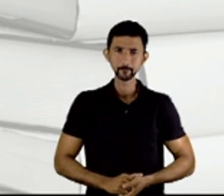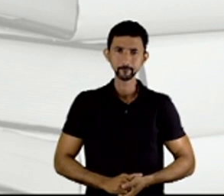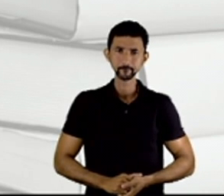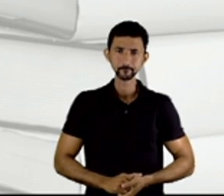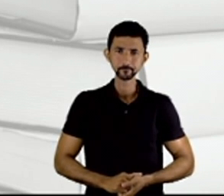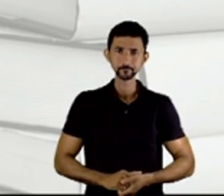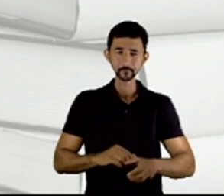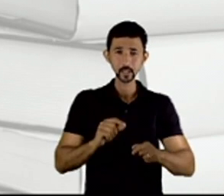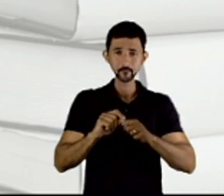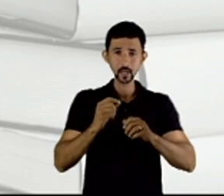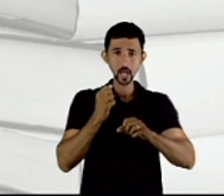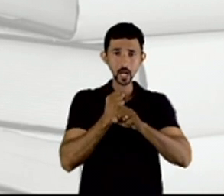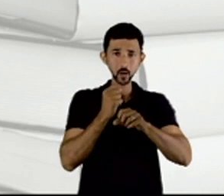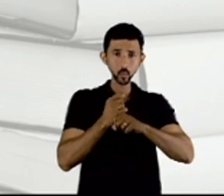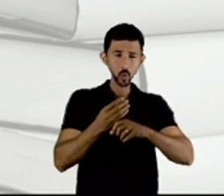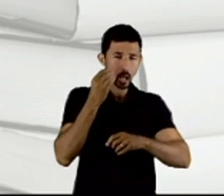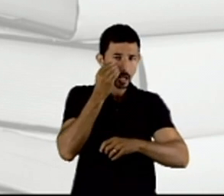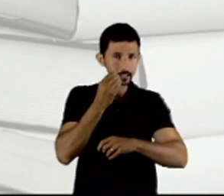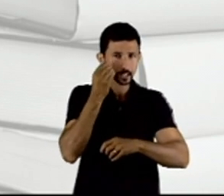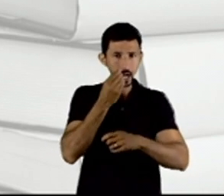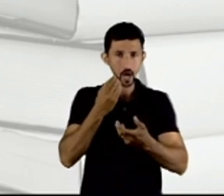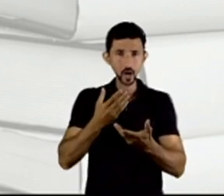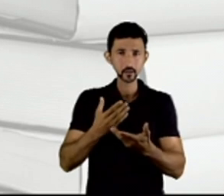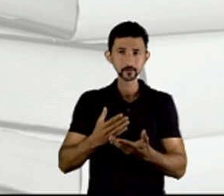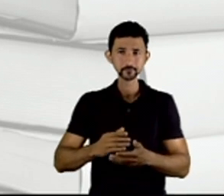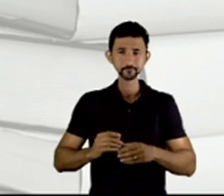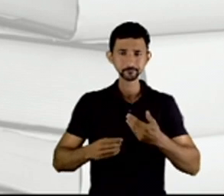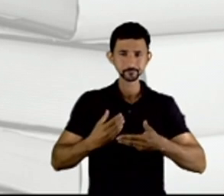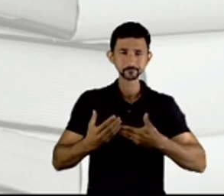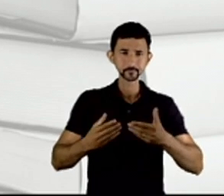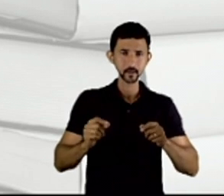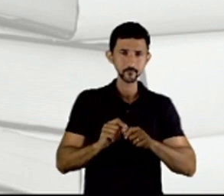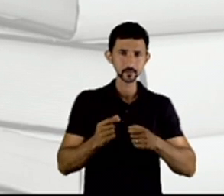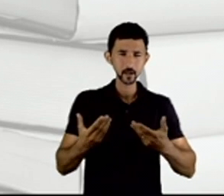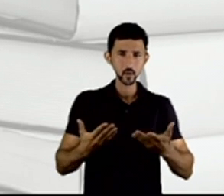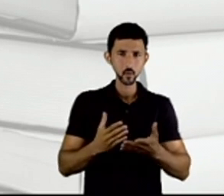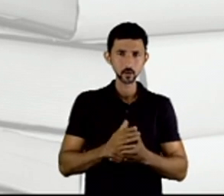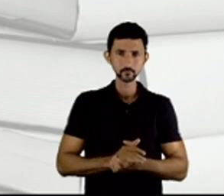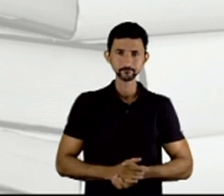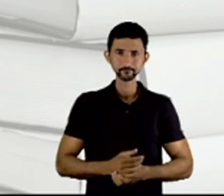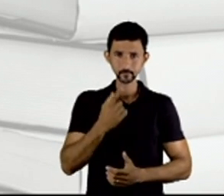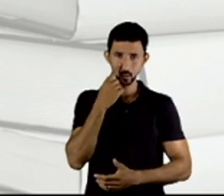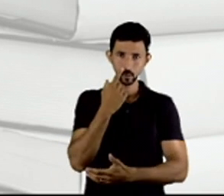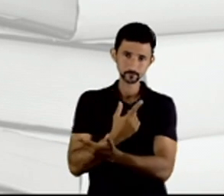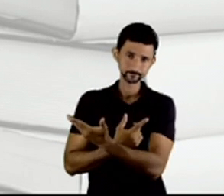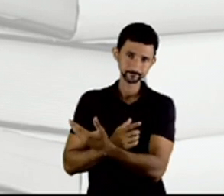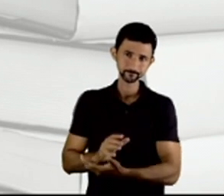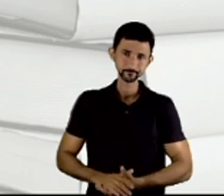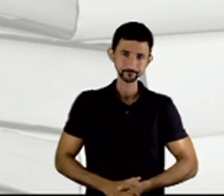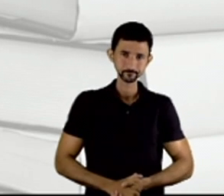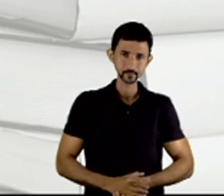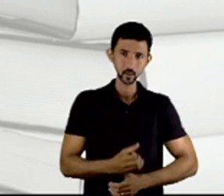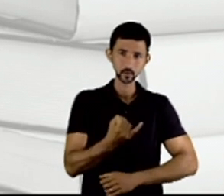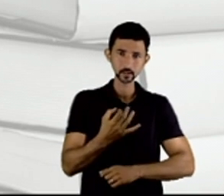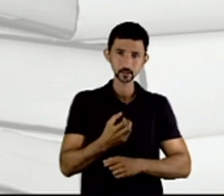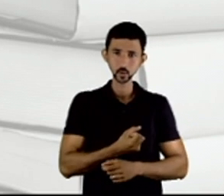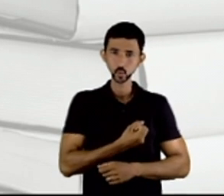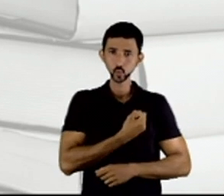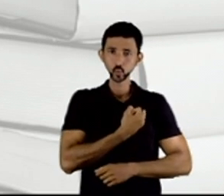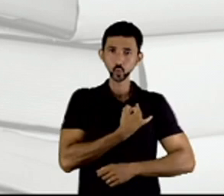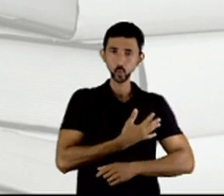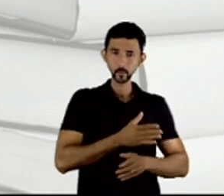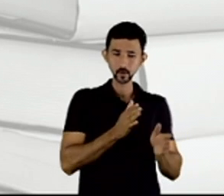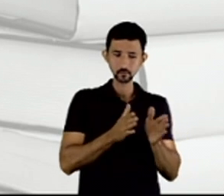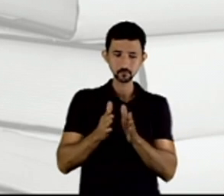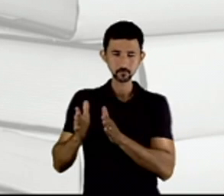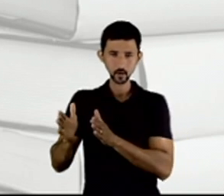fazer naquela hora, aquela análise, é o que a gente pode comentar aqui. A quantidade de algarismo do período de